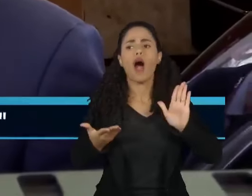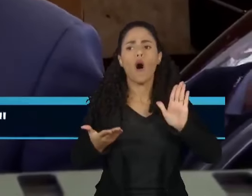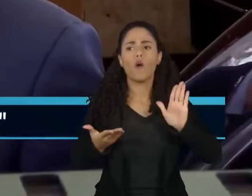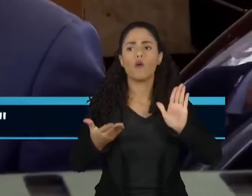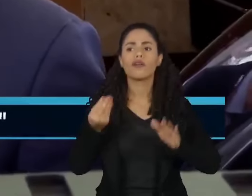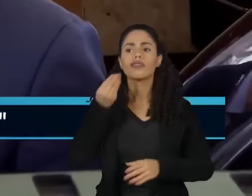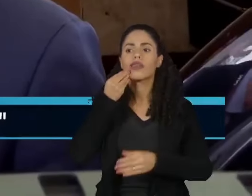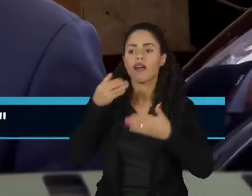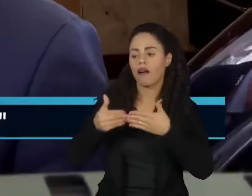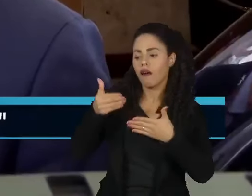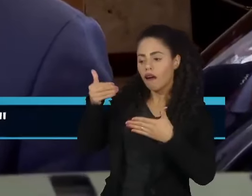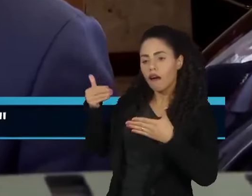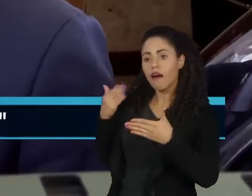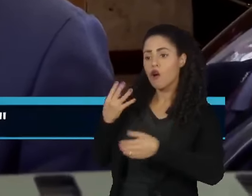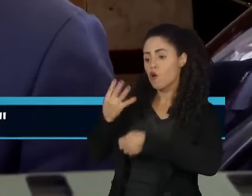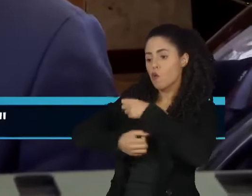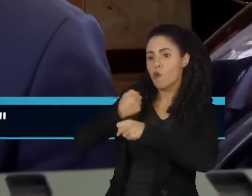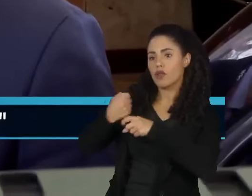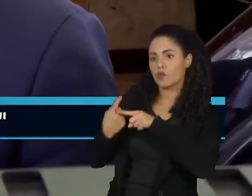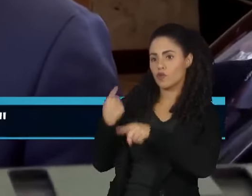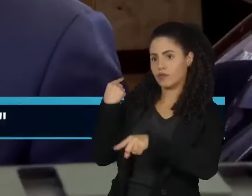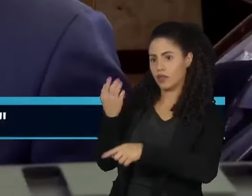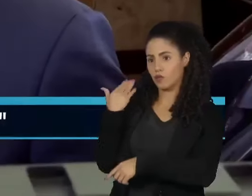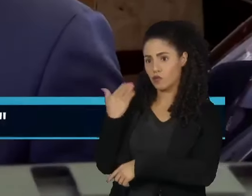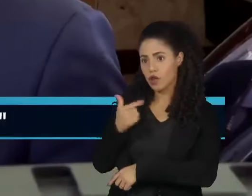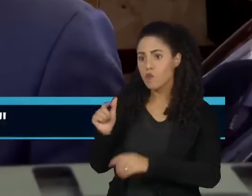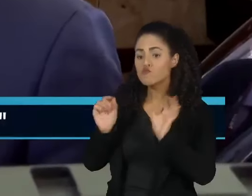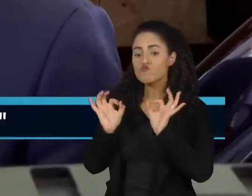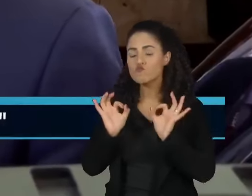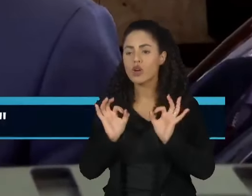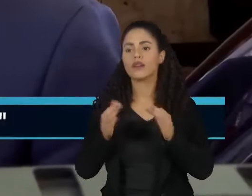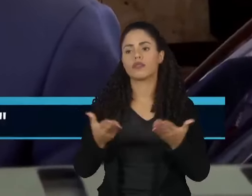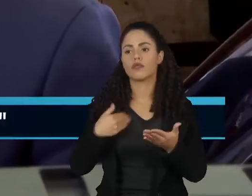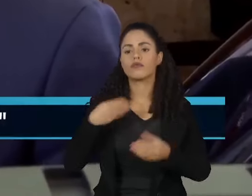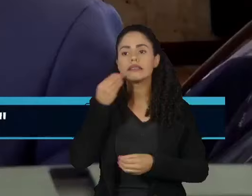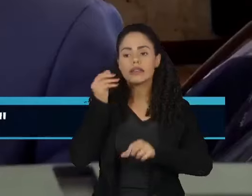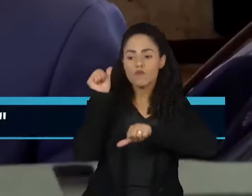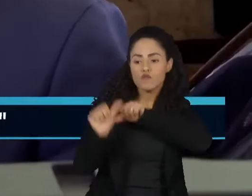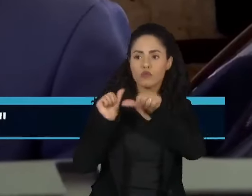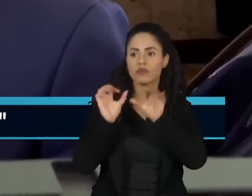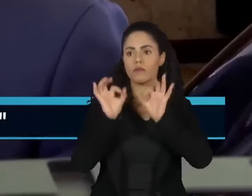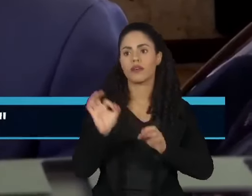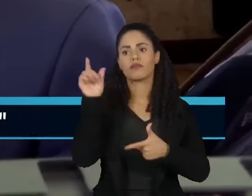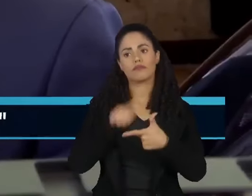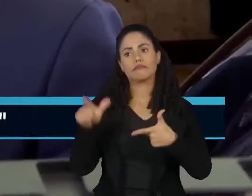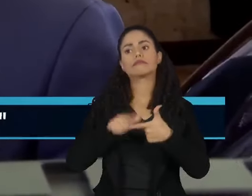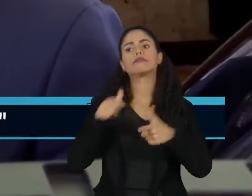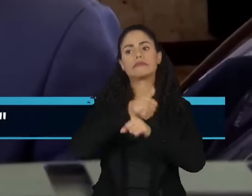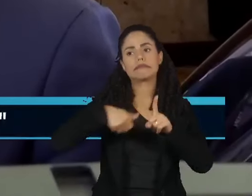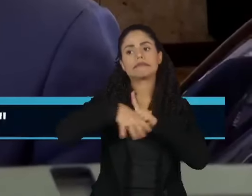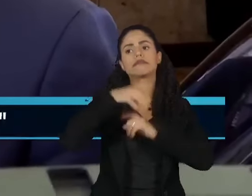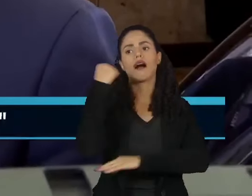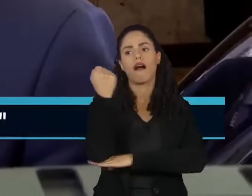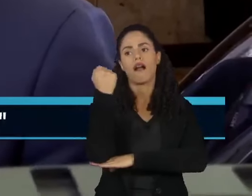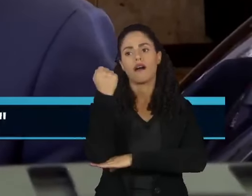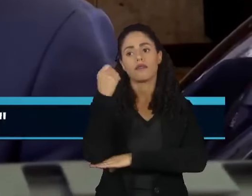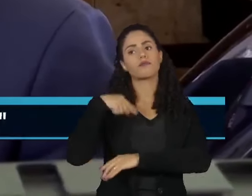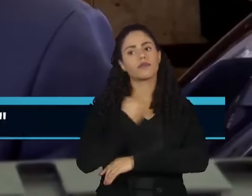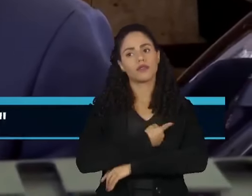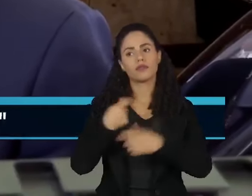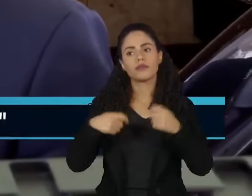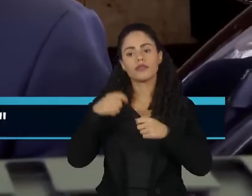feito nos 4 anos do governo anterior. Isso virou um problema social grave e nós vamos enfrentar